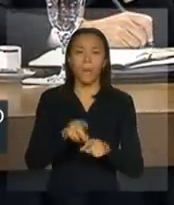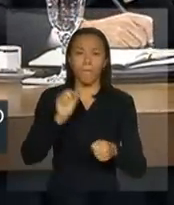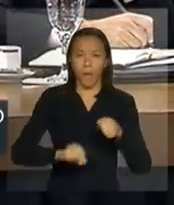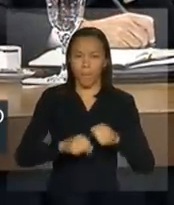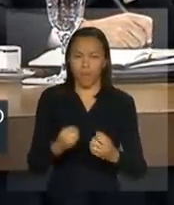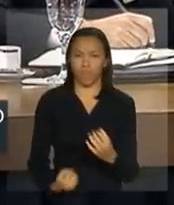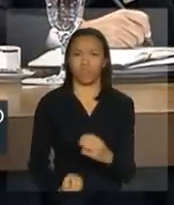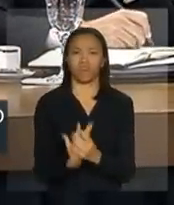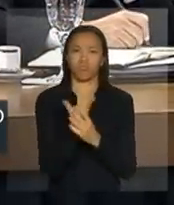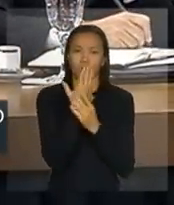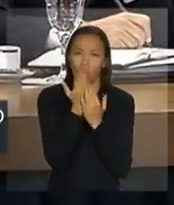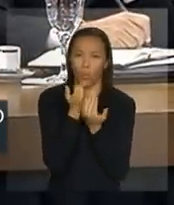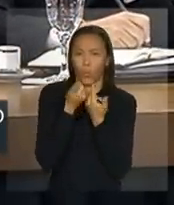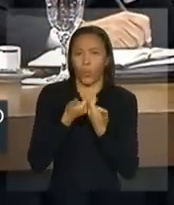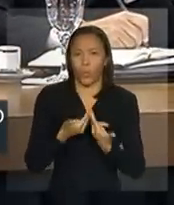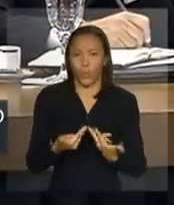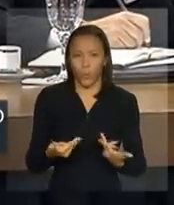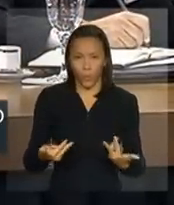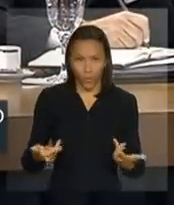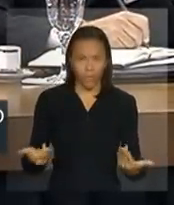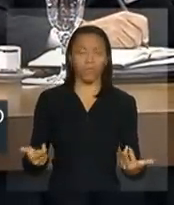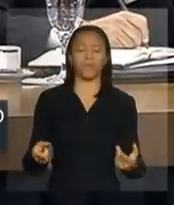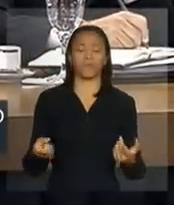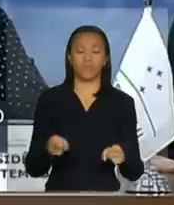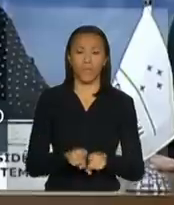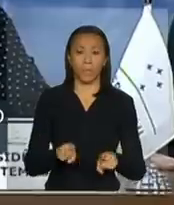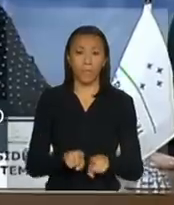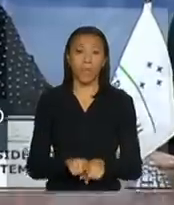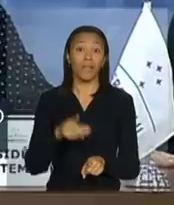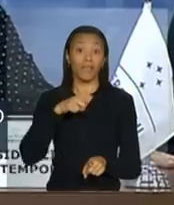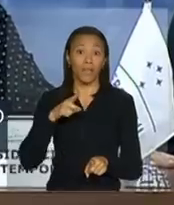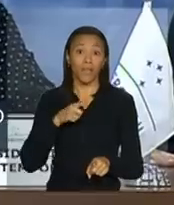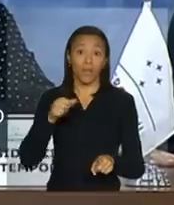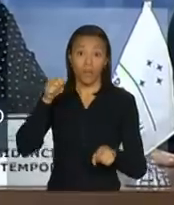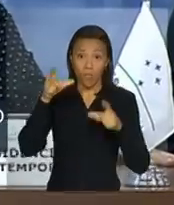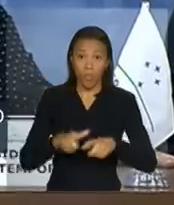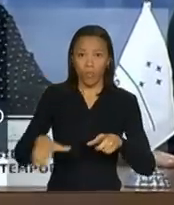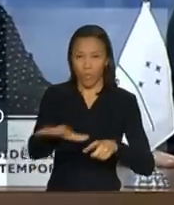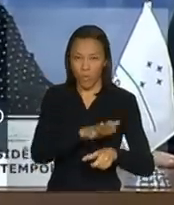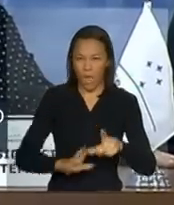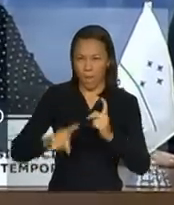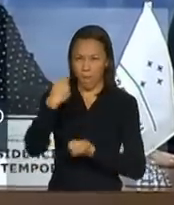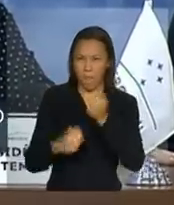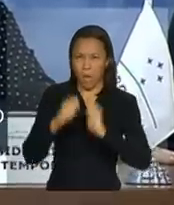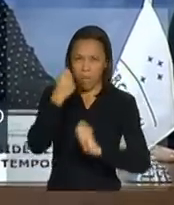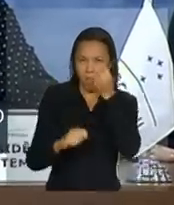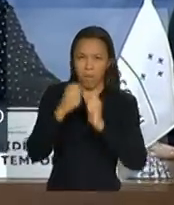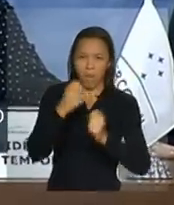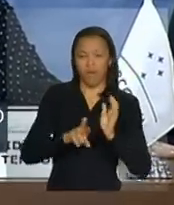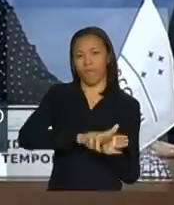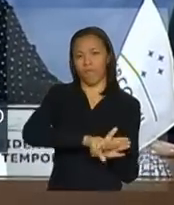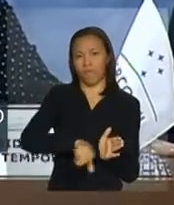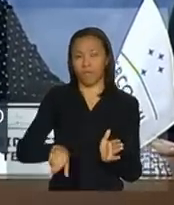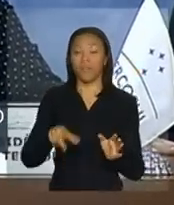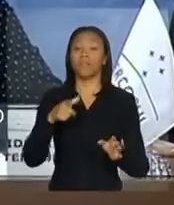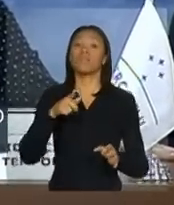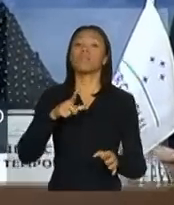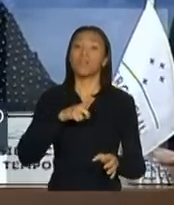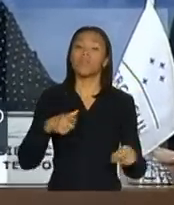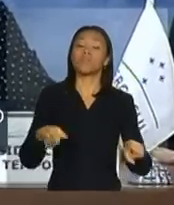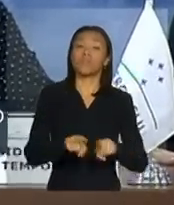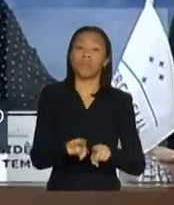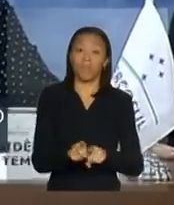alimentos, além de contar com um parque industrial pujante e diverso. Constituímos